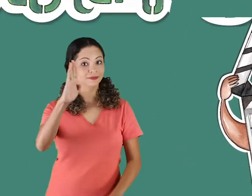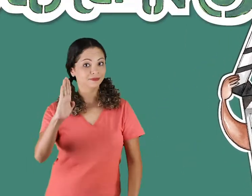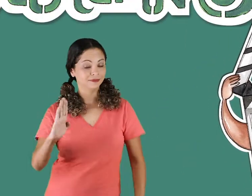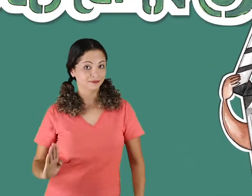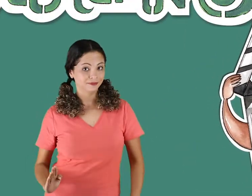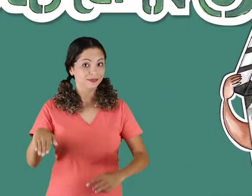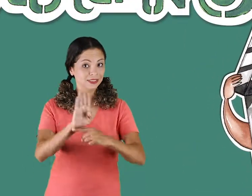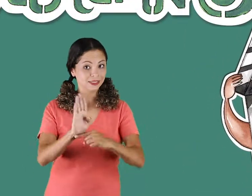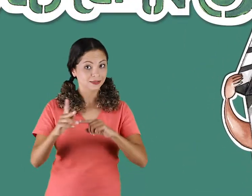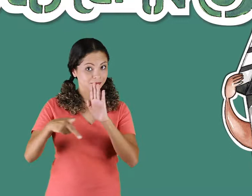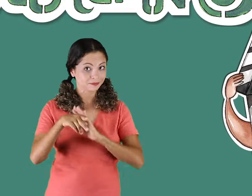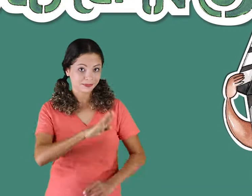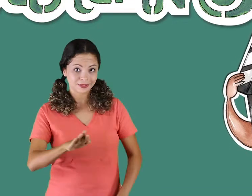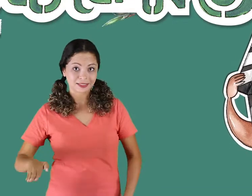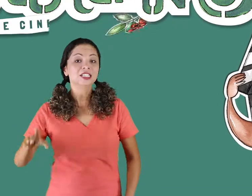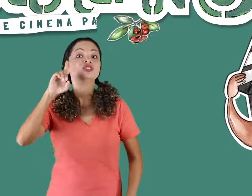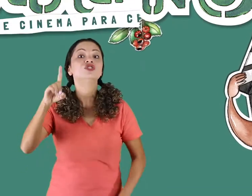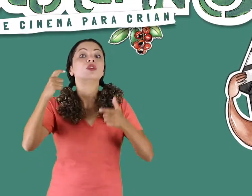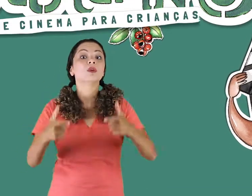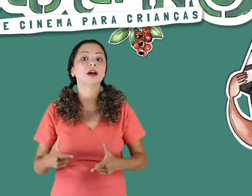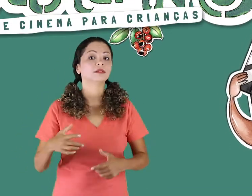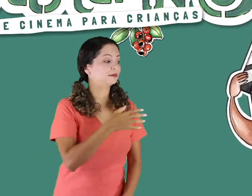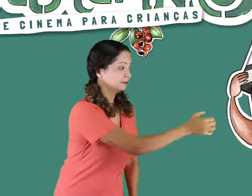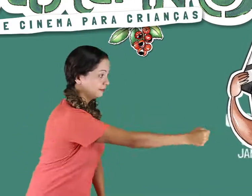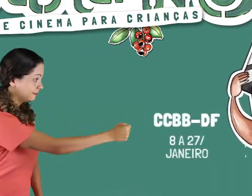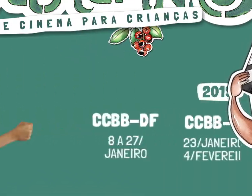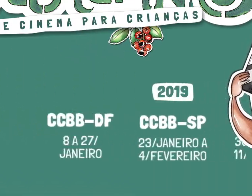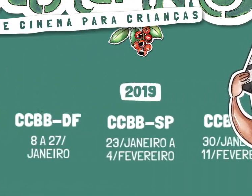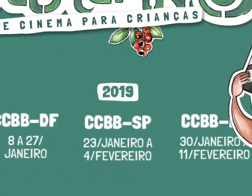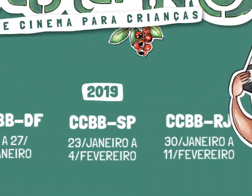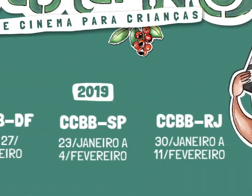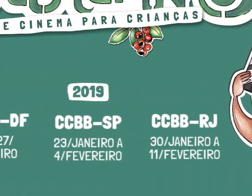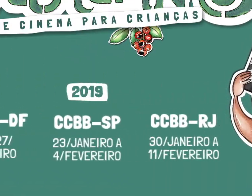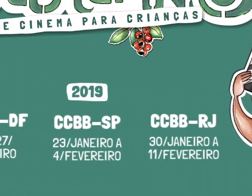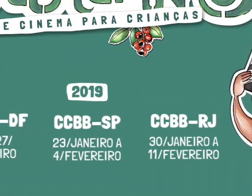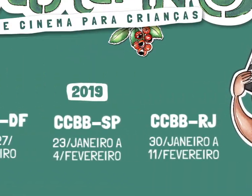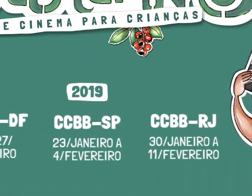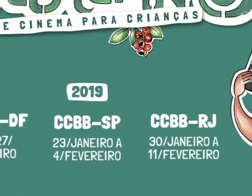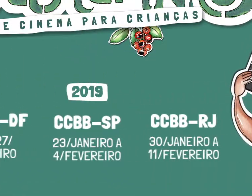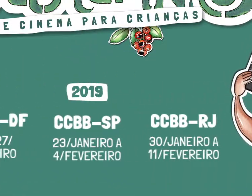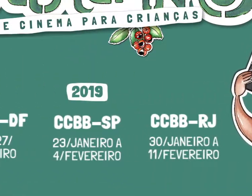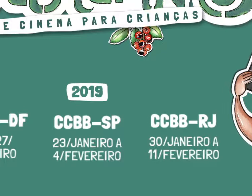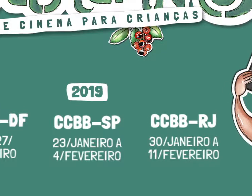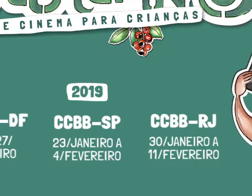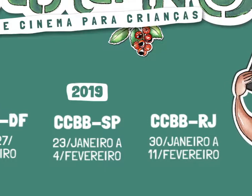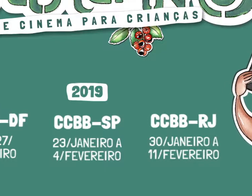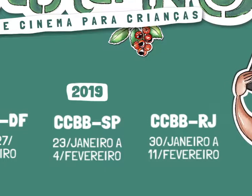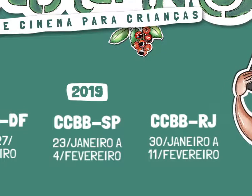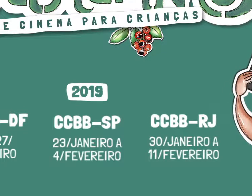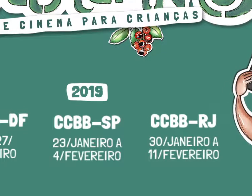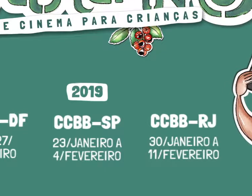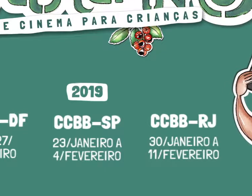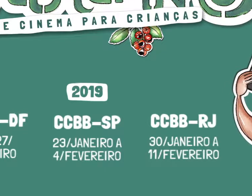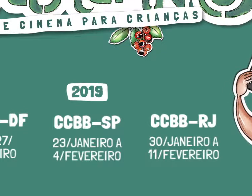indiazinha piscando. Ela segura uma claquete. Em letras verdes com fundo branco lê-se Mostra Brasileirinhos de cinema para crianças. 2019 nos CCBBs. No Distrito Federal, de